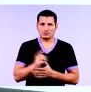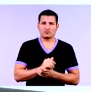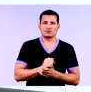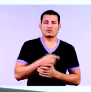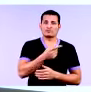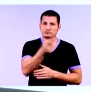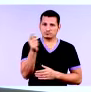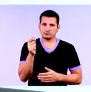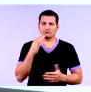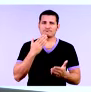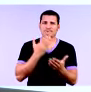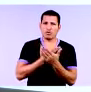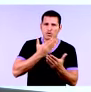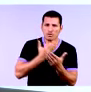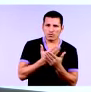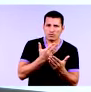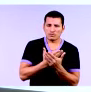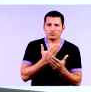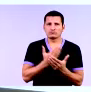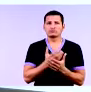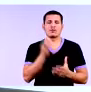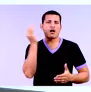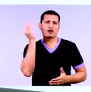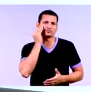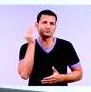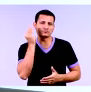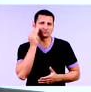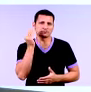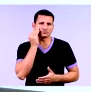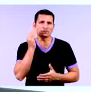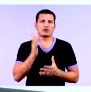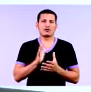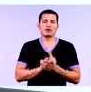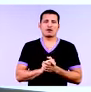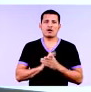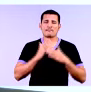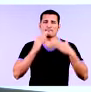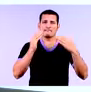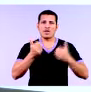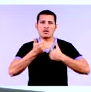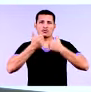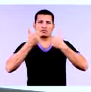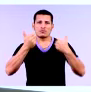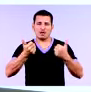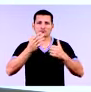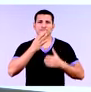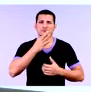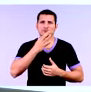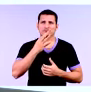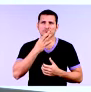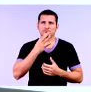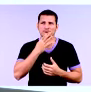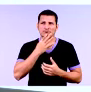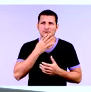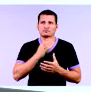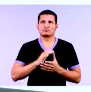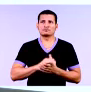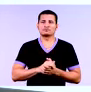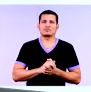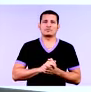tenham estudado bastante, tenham testado, tenham aprimorado o conhecimento relacionado lá ao